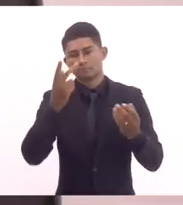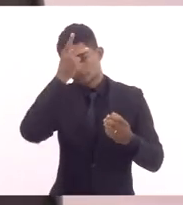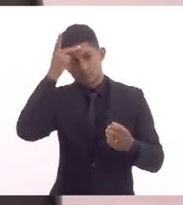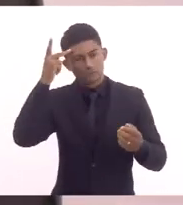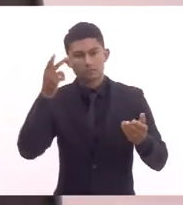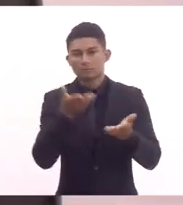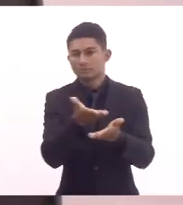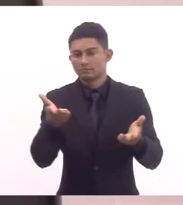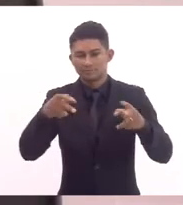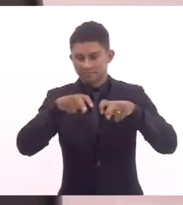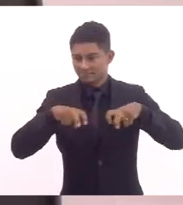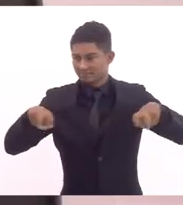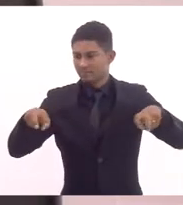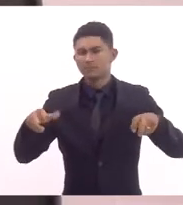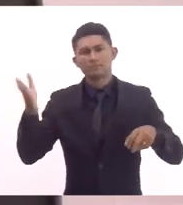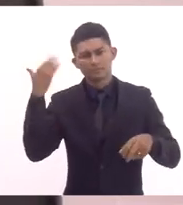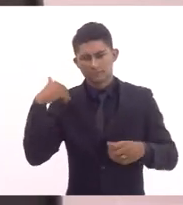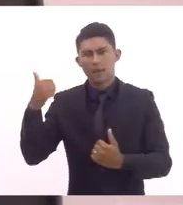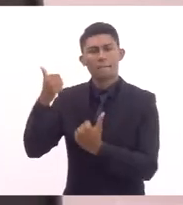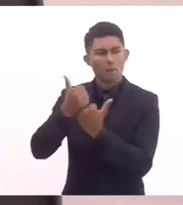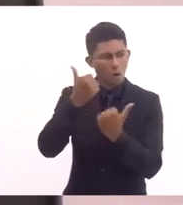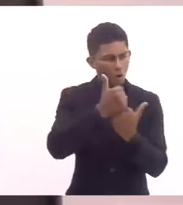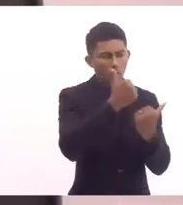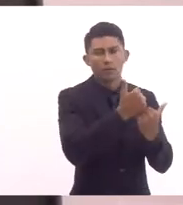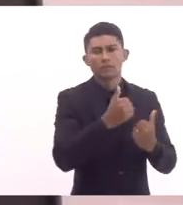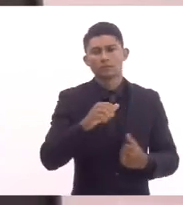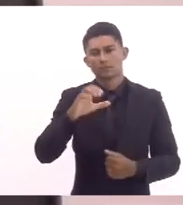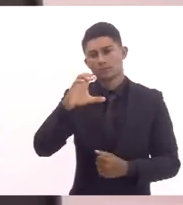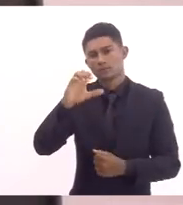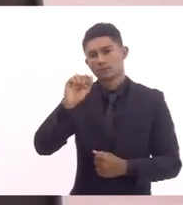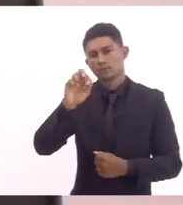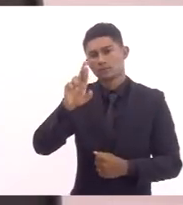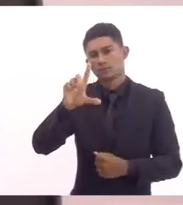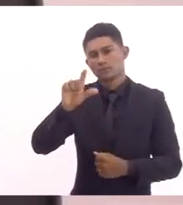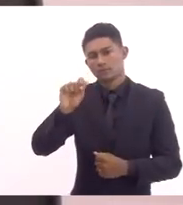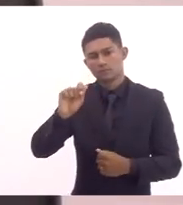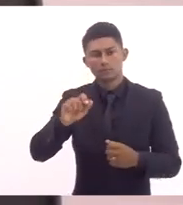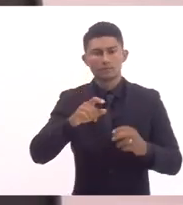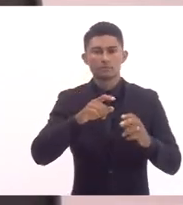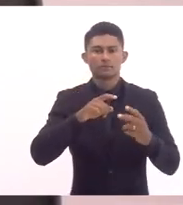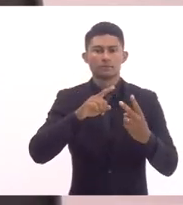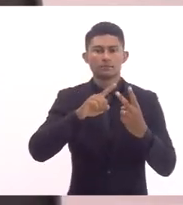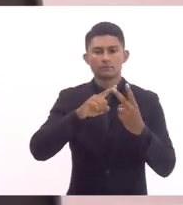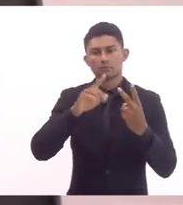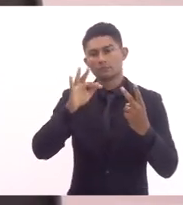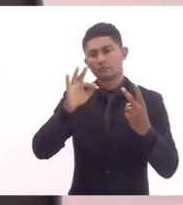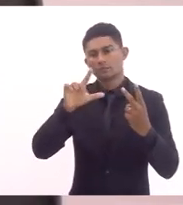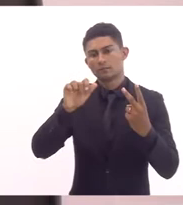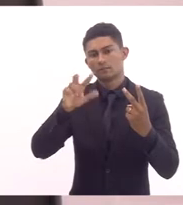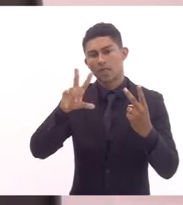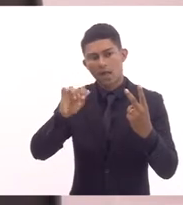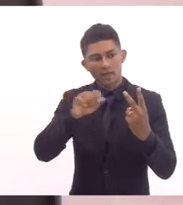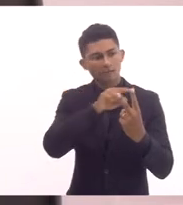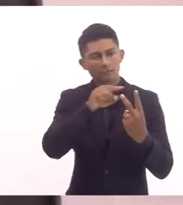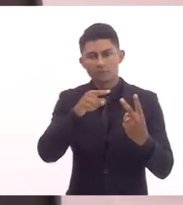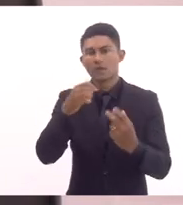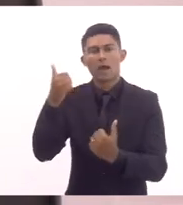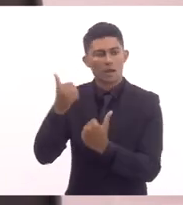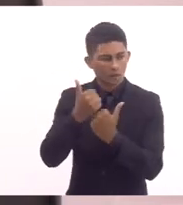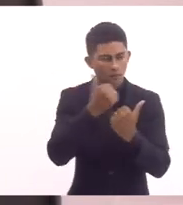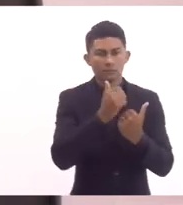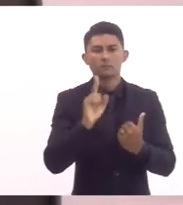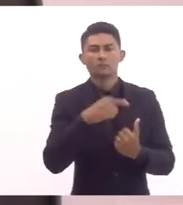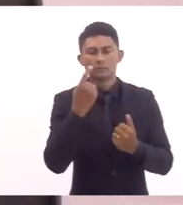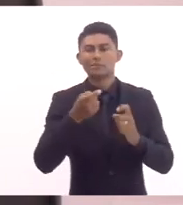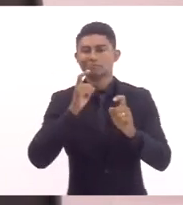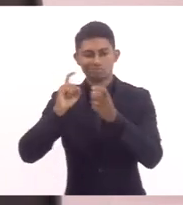estou aqui na mesa Carla Brasil a Flávia e a gente vem discutindo muito essa